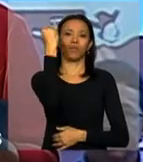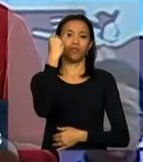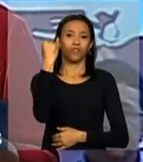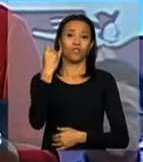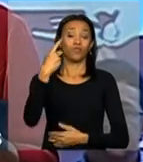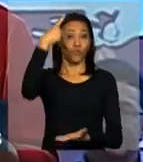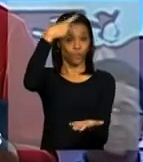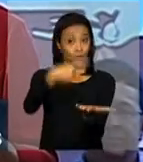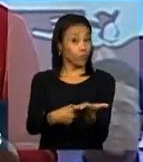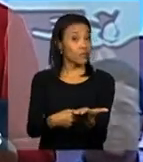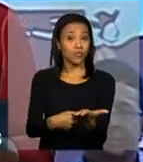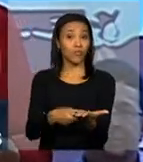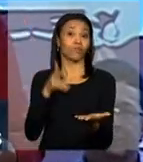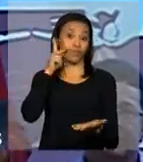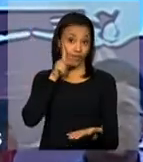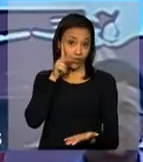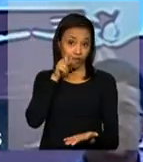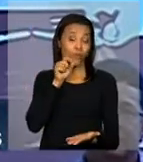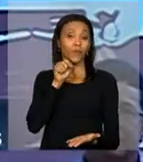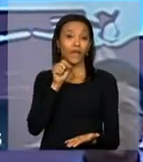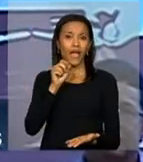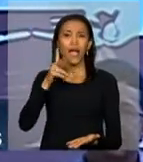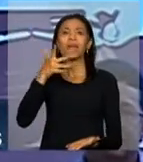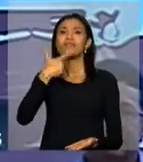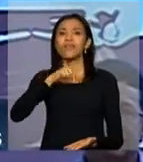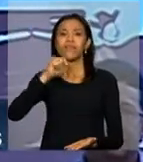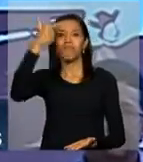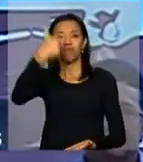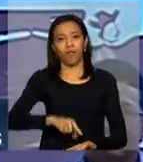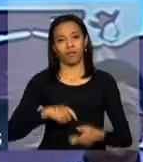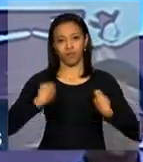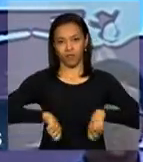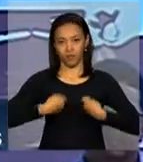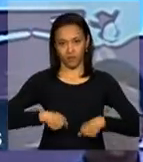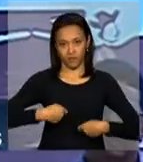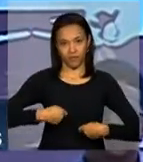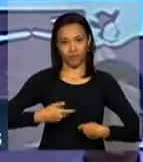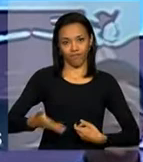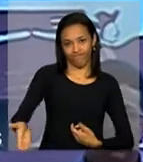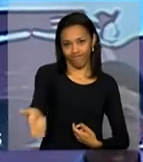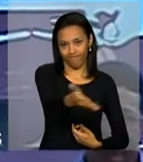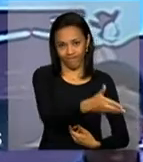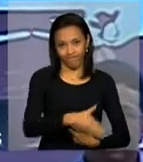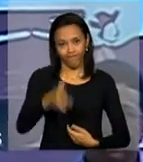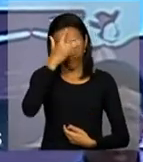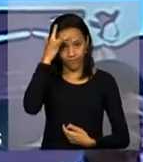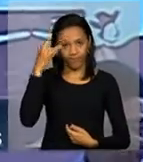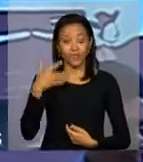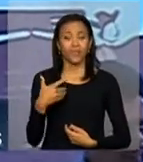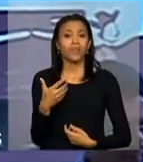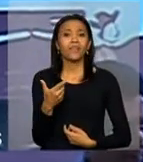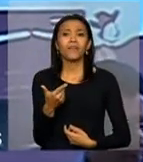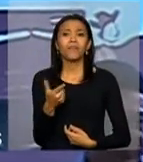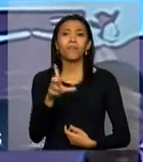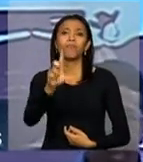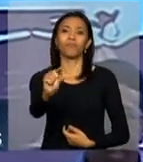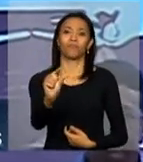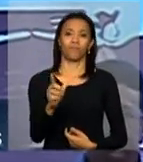compromisso político: aqueles que mais precisam, aqueles que menos